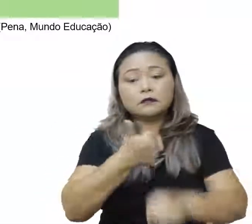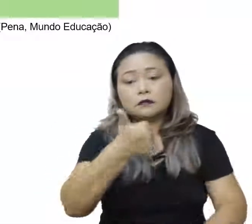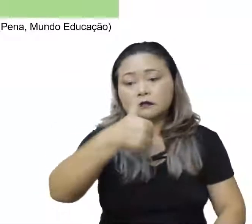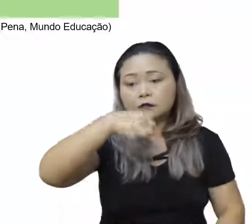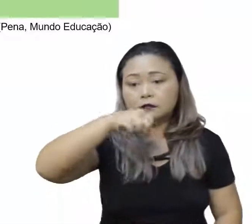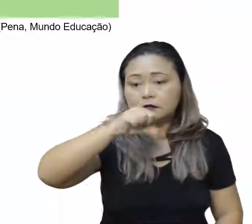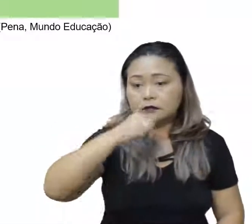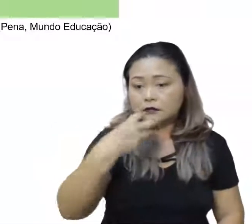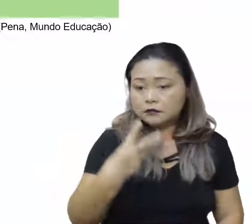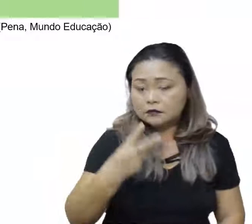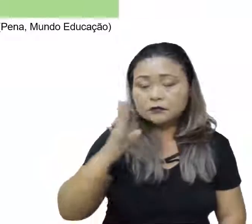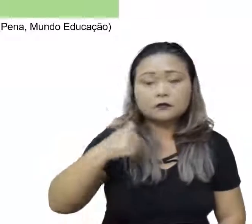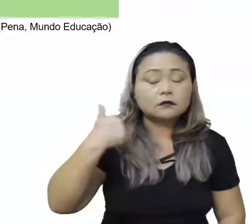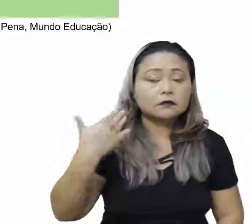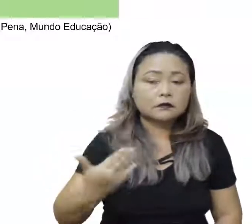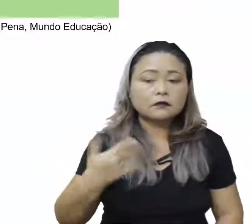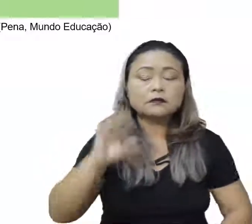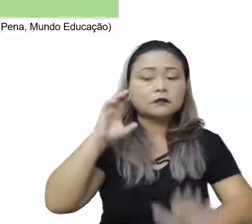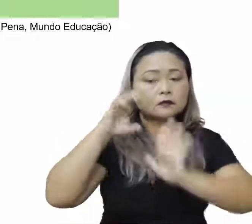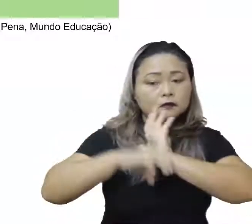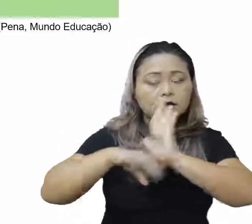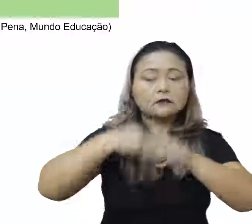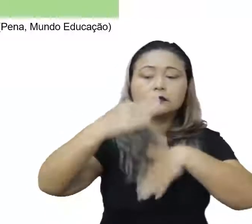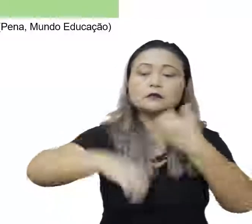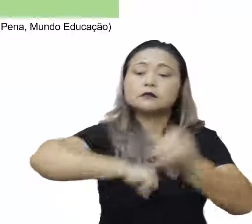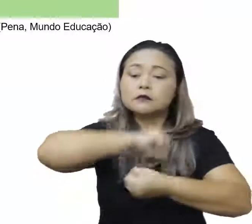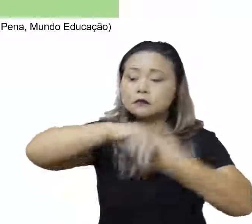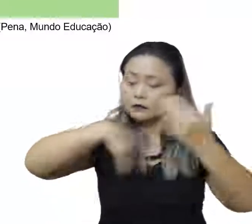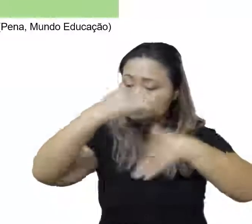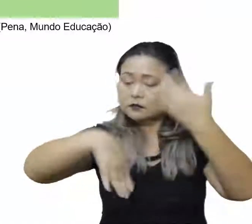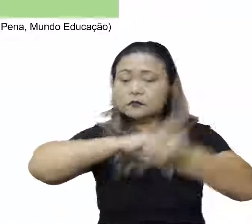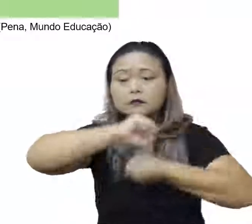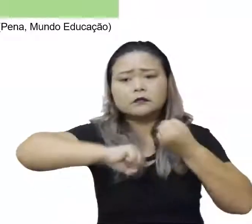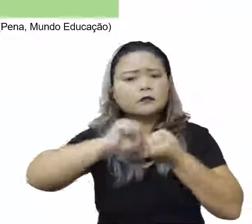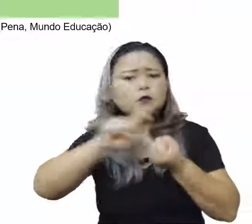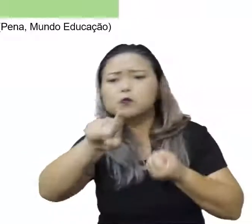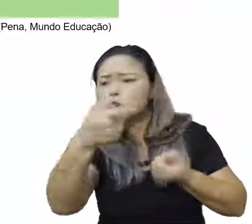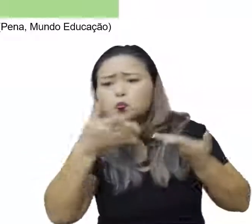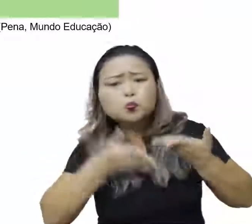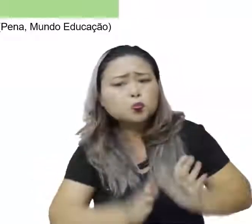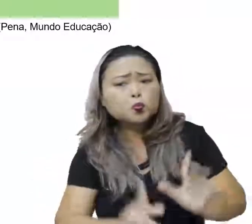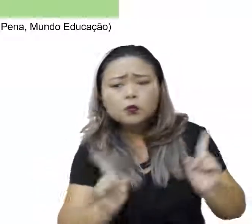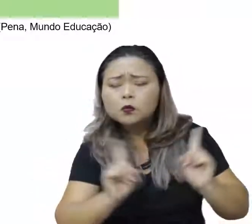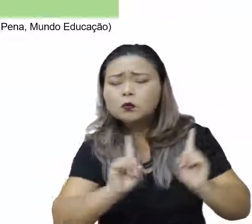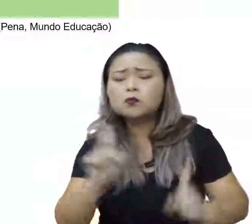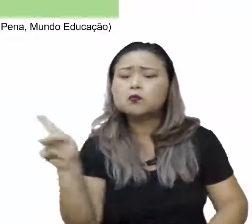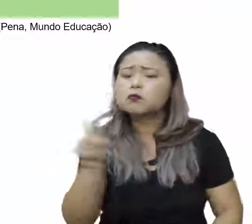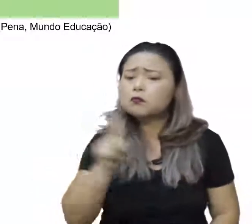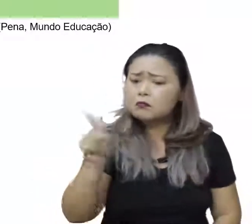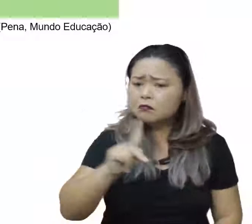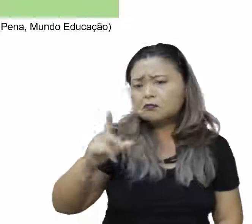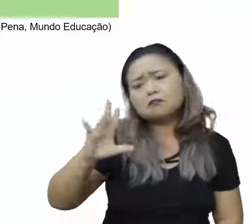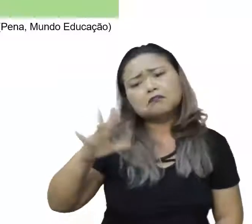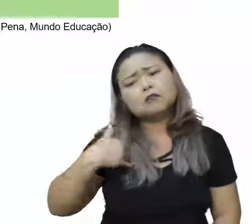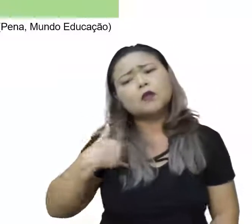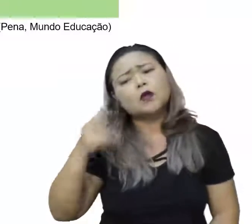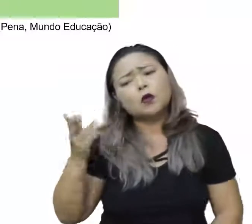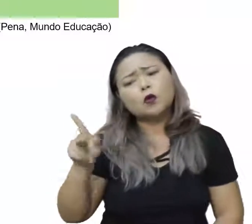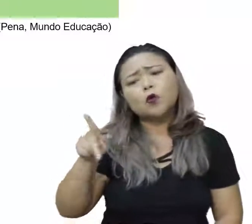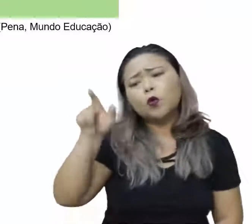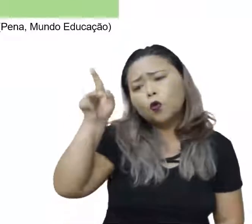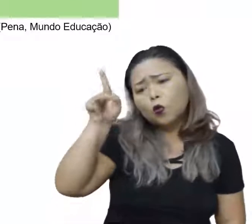Então, esse conceito de desenvolvimento sustentável, você ainda nem tinha nascido. O professor Jorginho ainda era bem